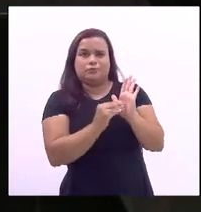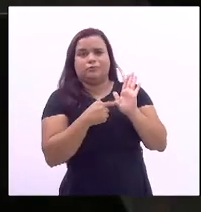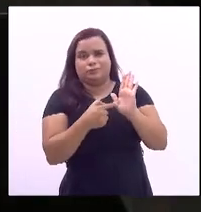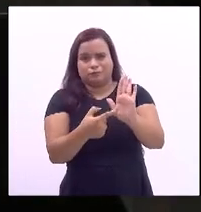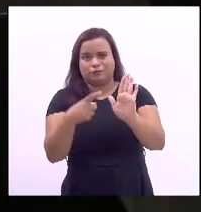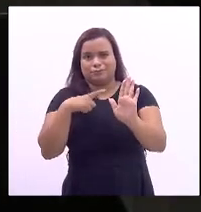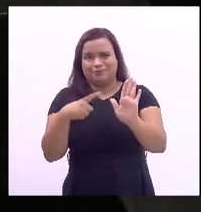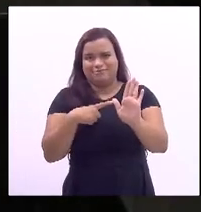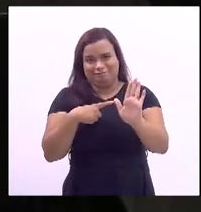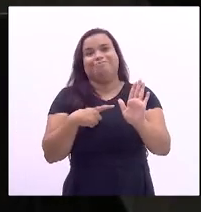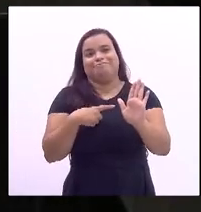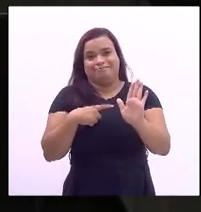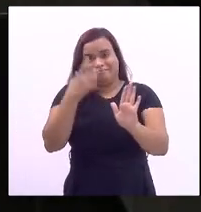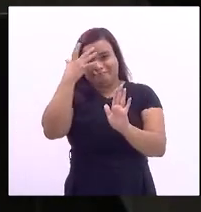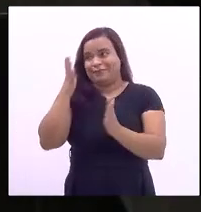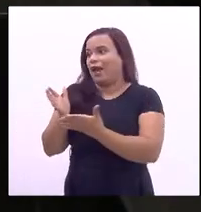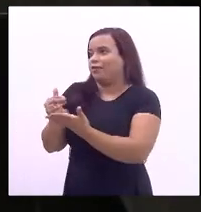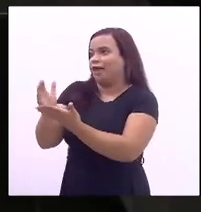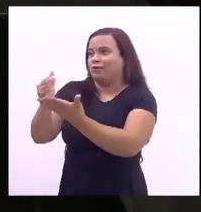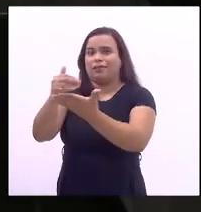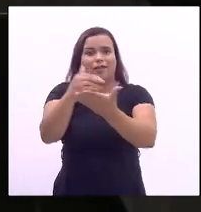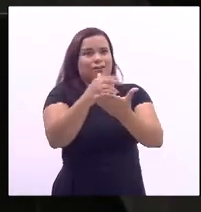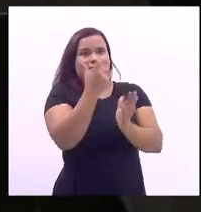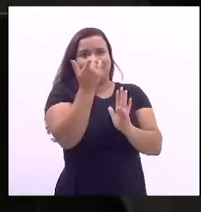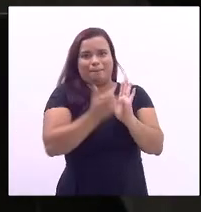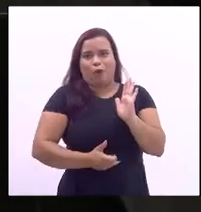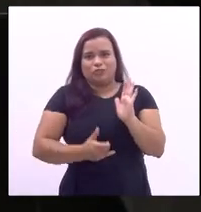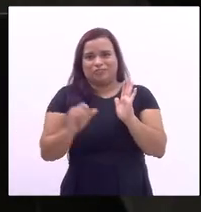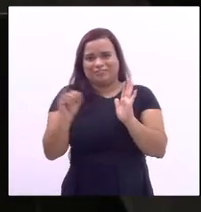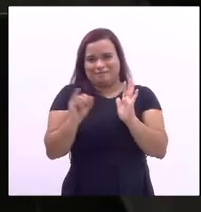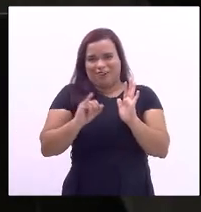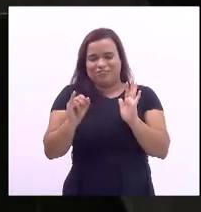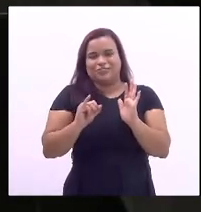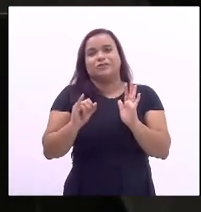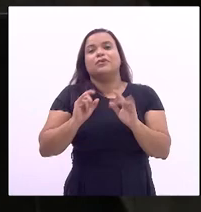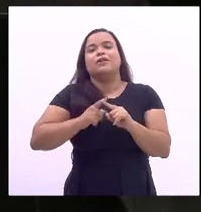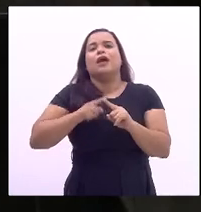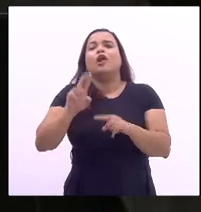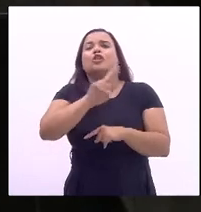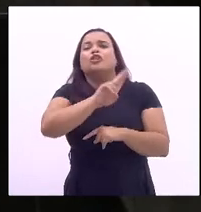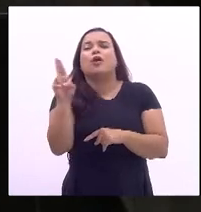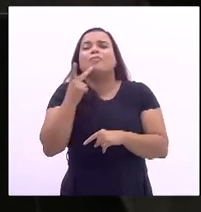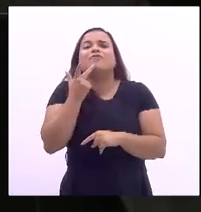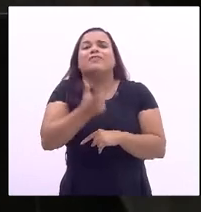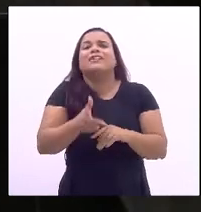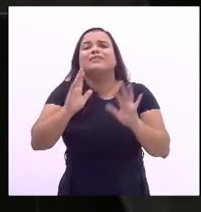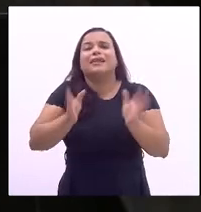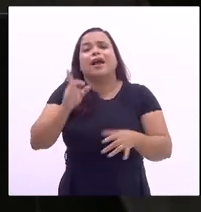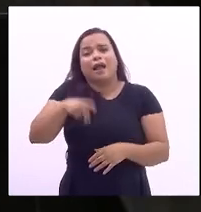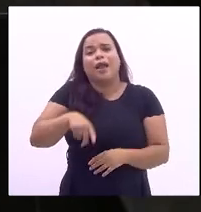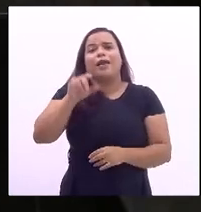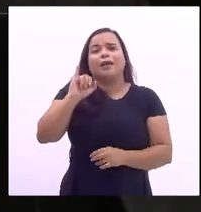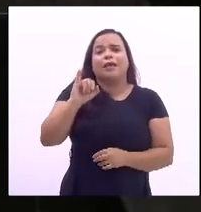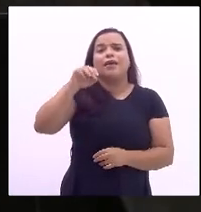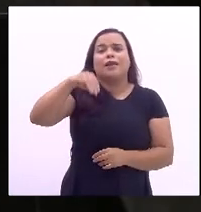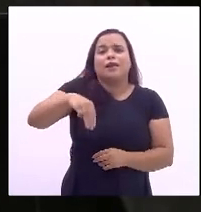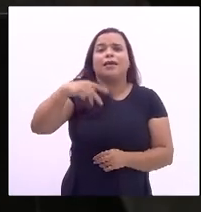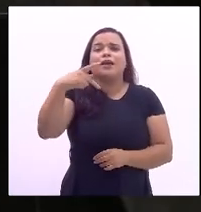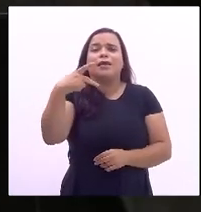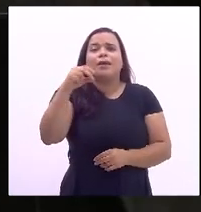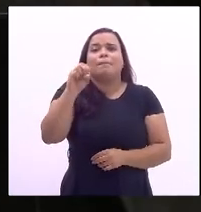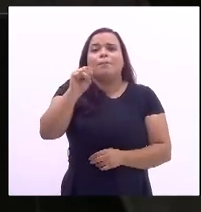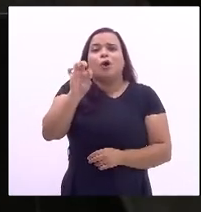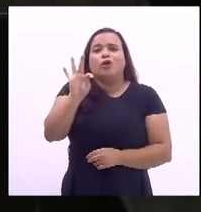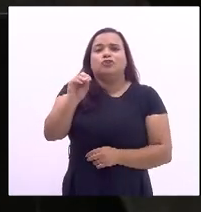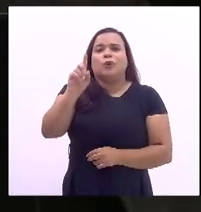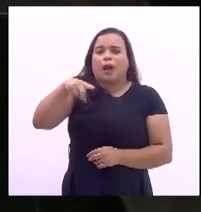ninguém gosta de coletor de imposto né porque o nome já diz Deputado Aliomar é imposto não